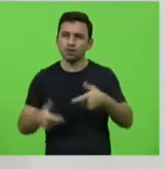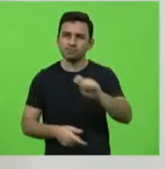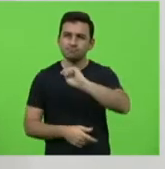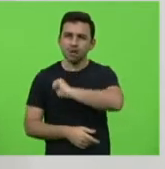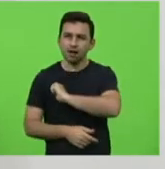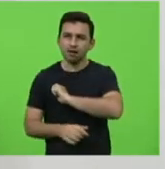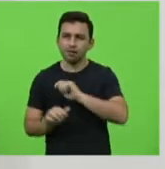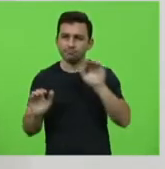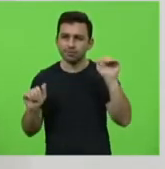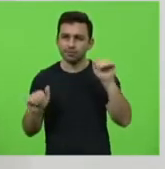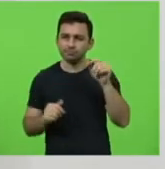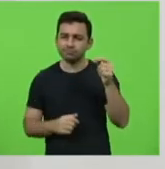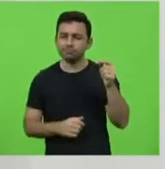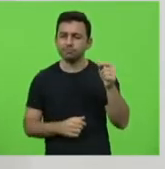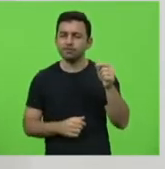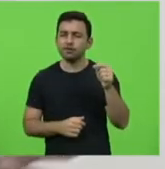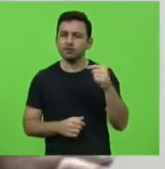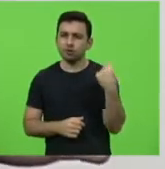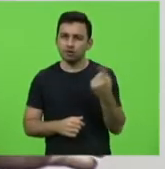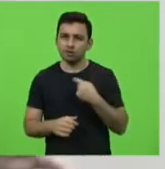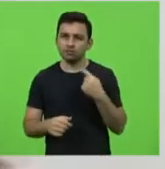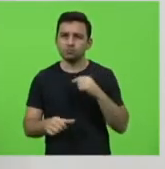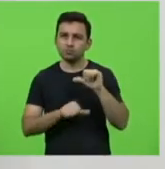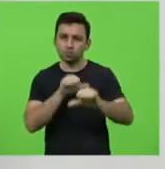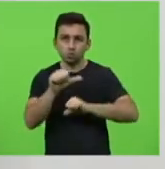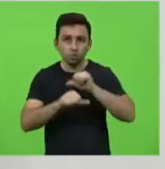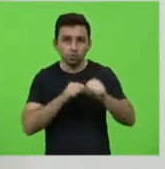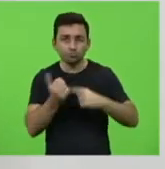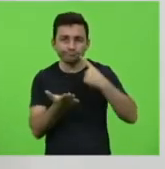Tratado de Tordesilhas, viramos portugueses.